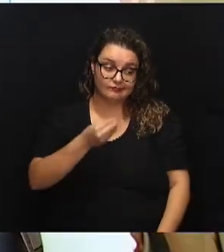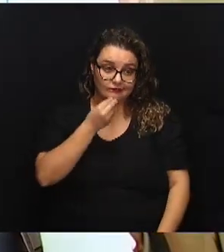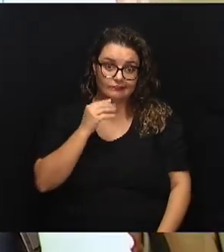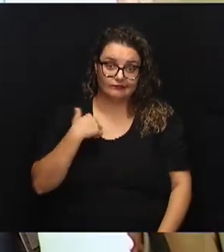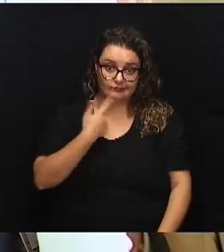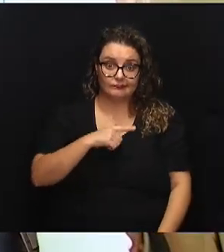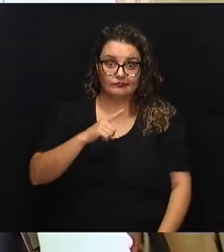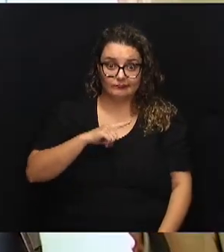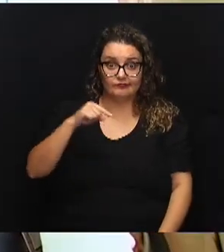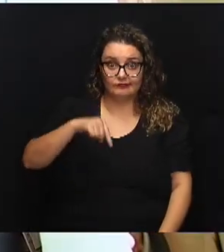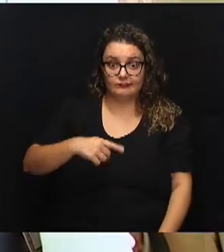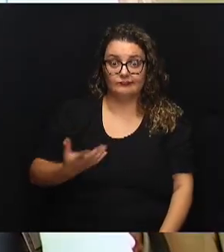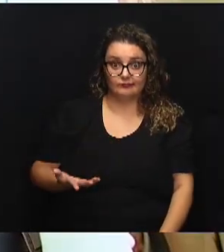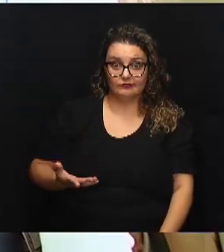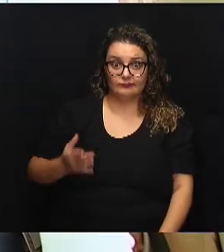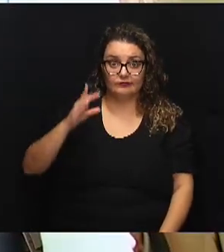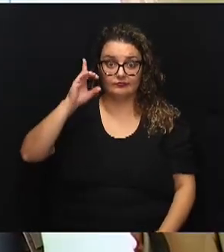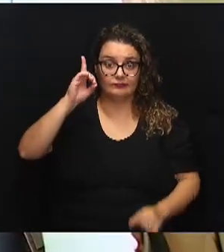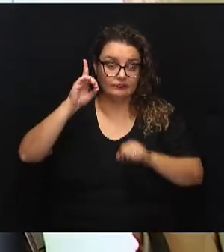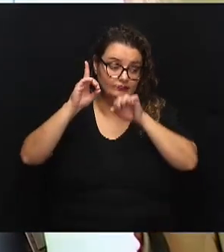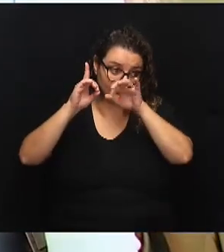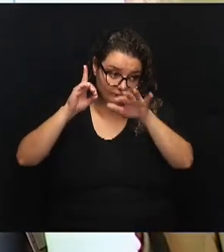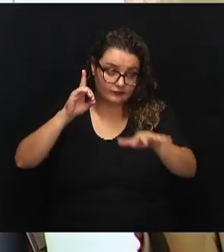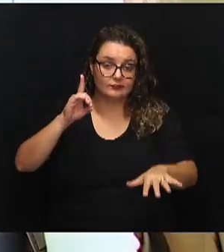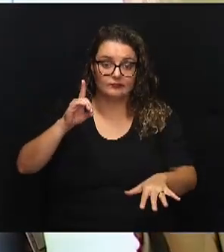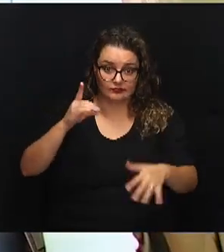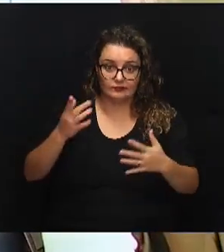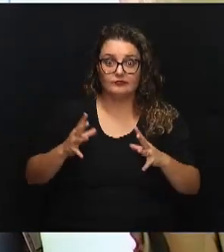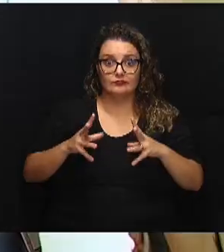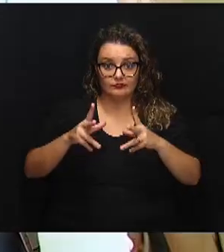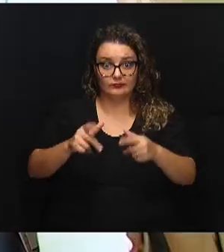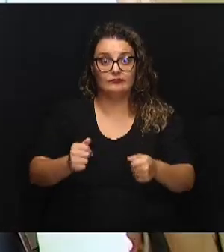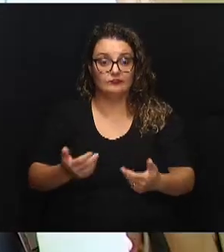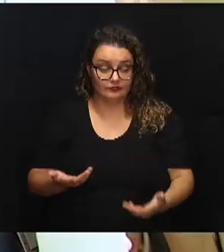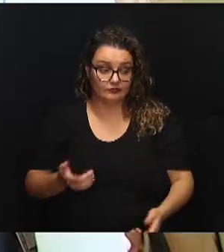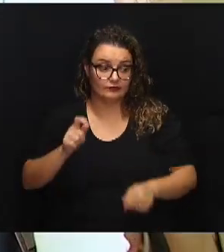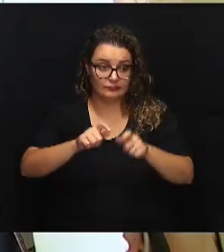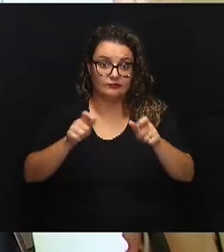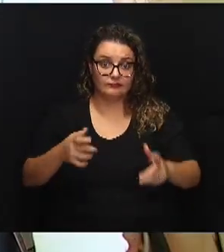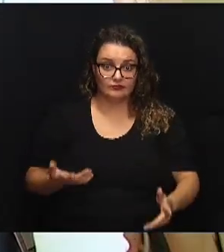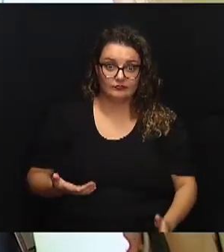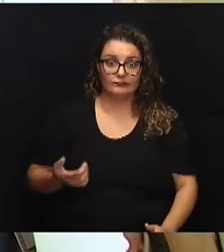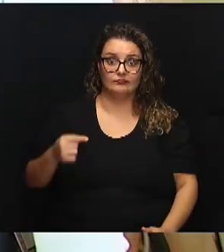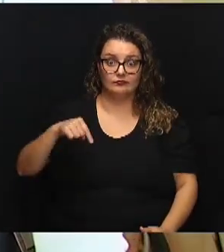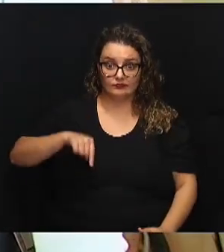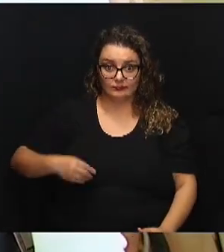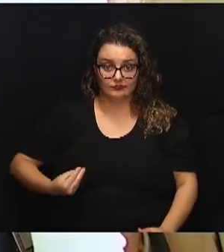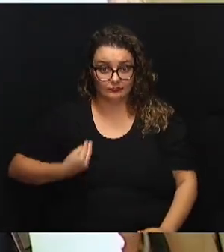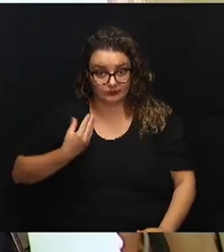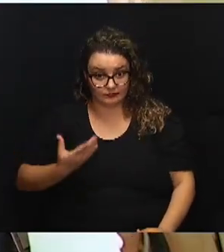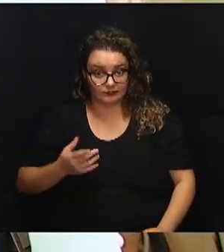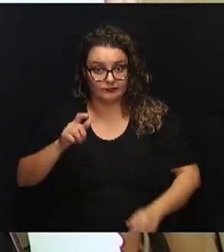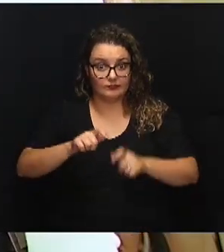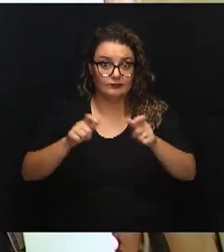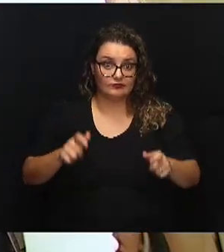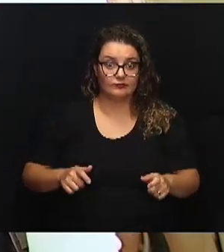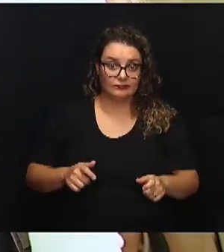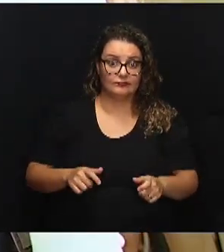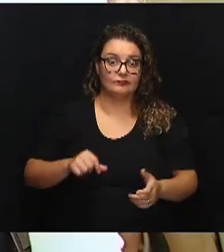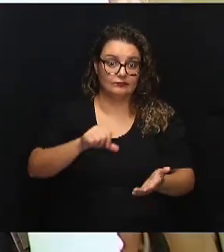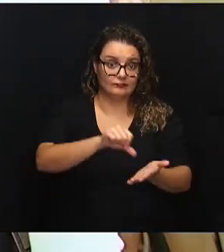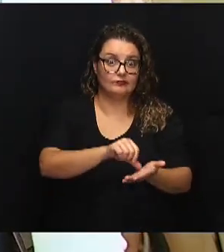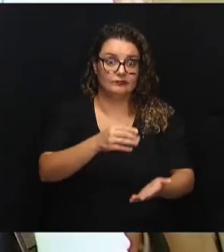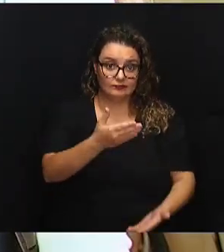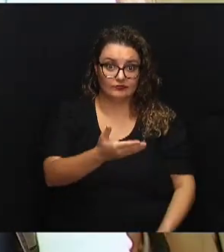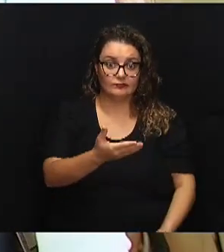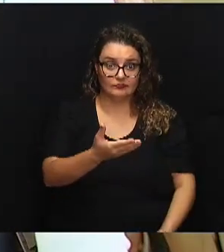está tendo aqui, e que Deus venha abençoar, né, a todas as pessoas que estão aqui, todas as pessoas que se encontram na sede, né,